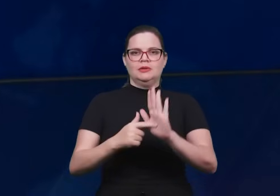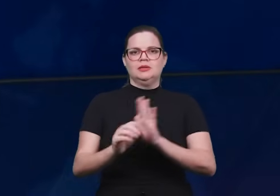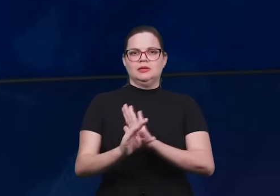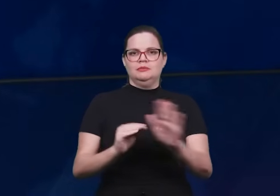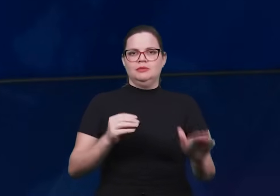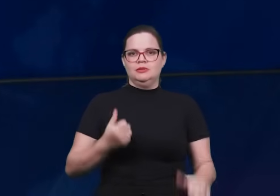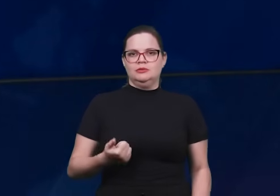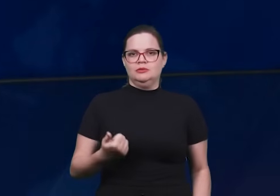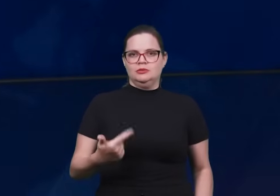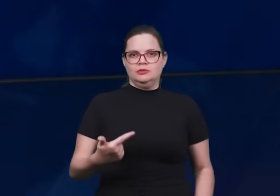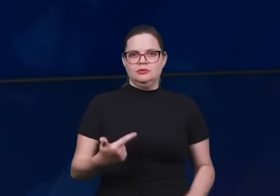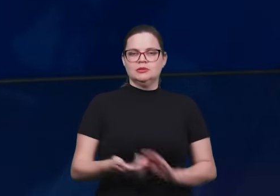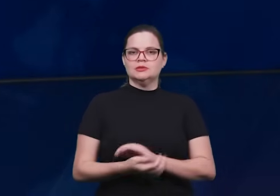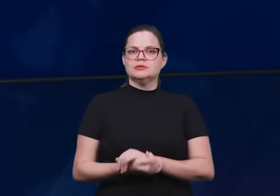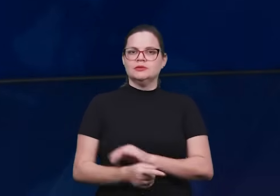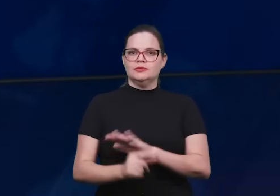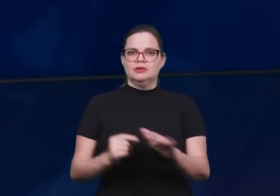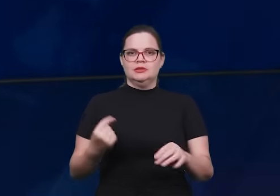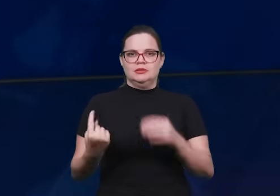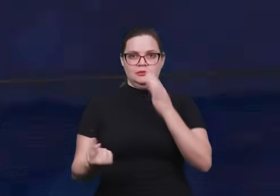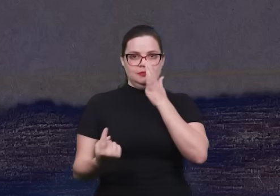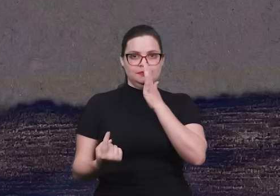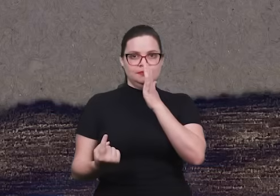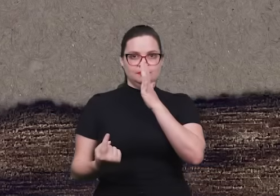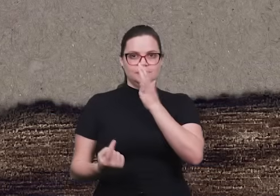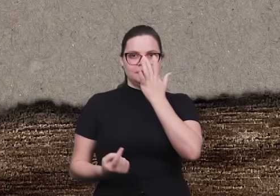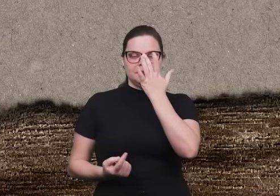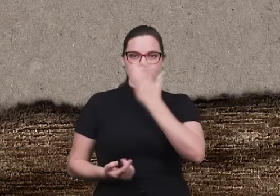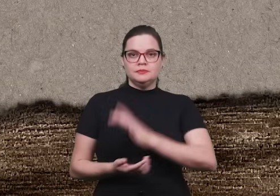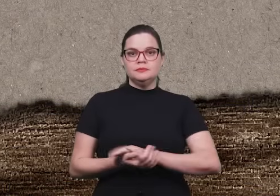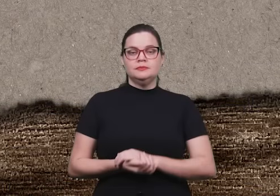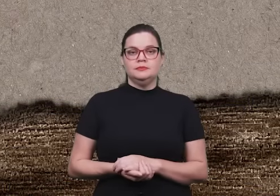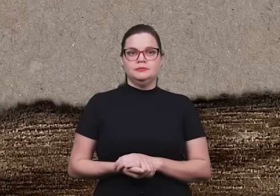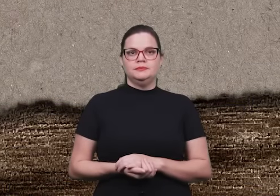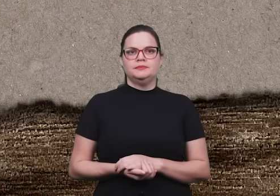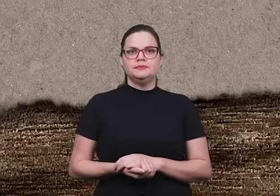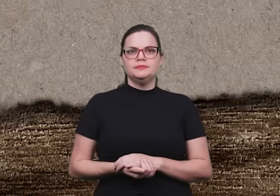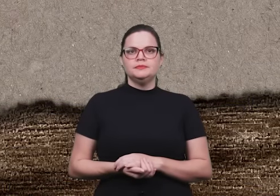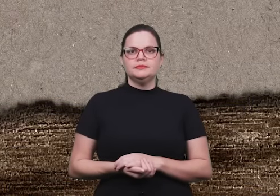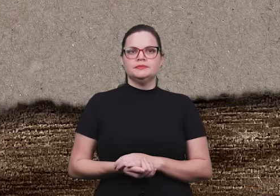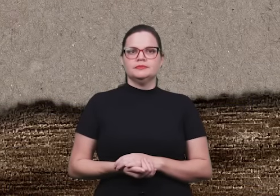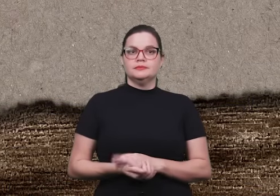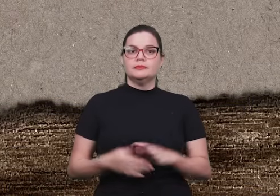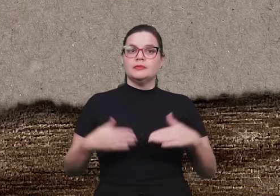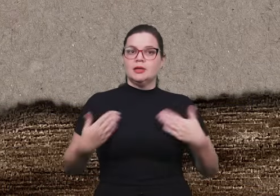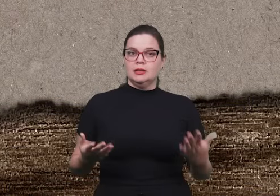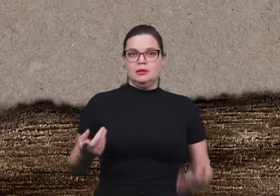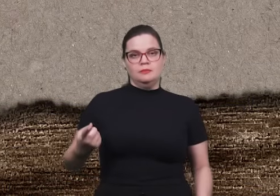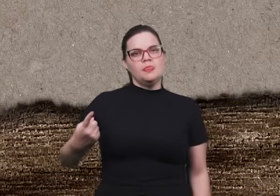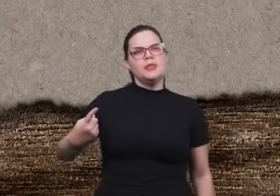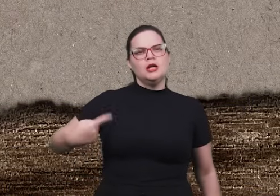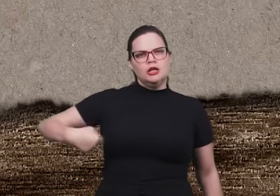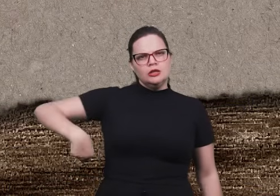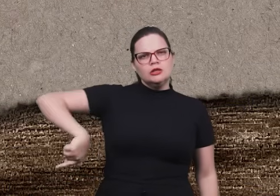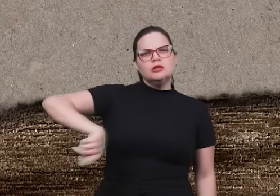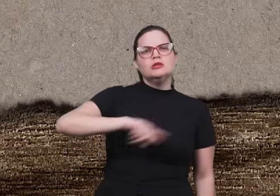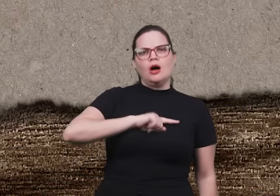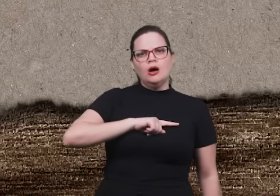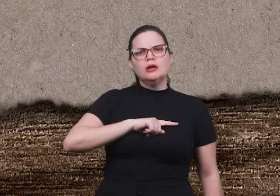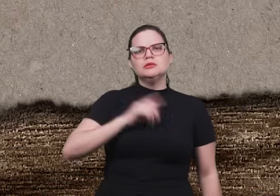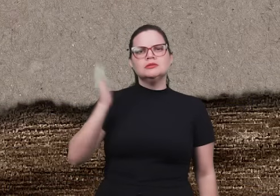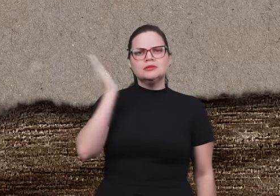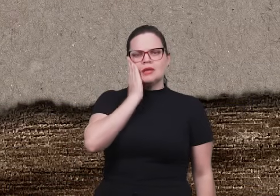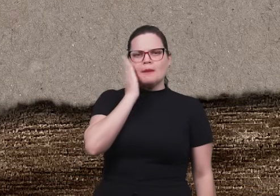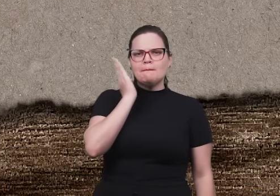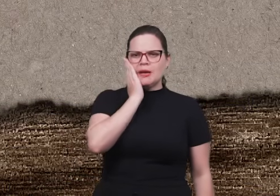fala no capítulo 12, versículo 1, dizendo assim: portanto, nós também, pois que